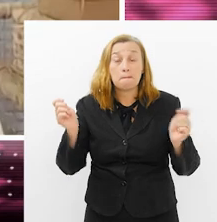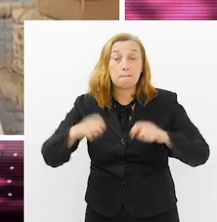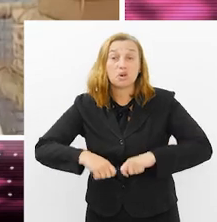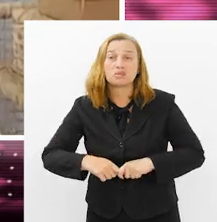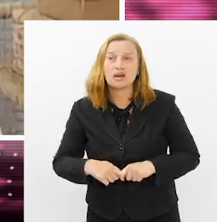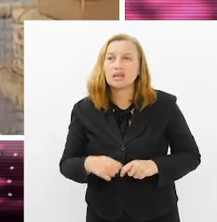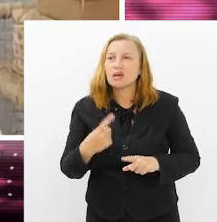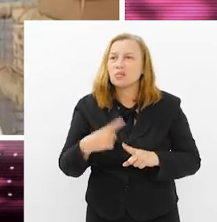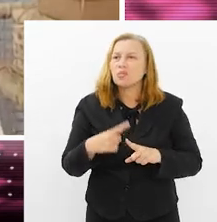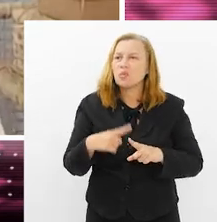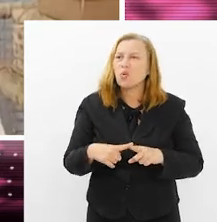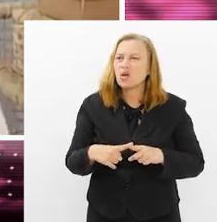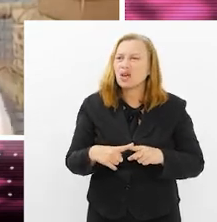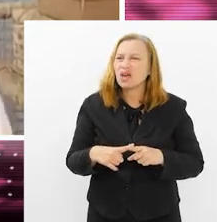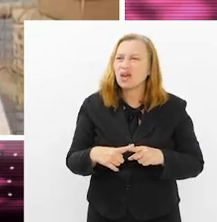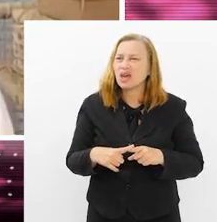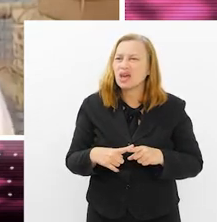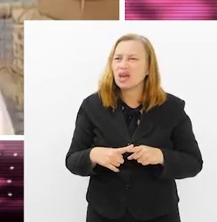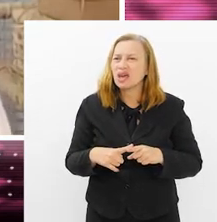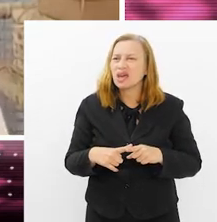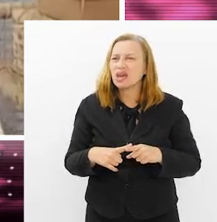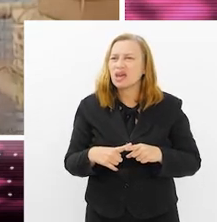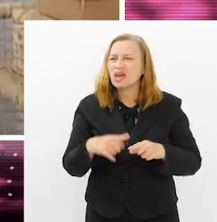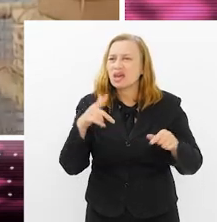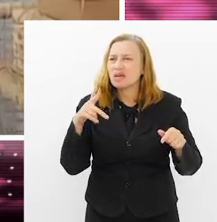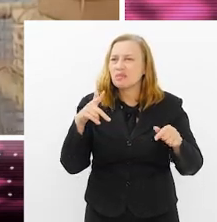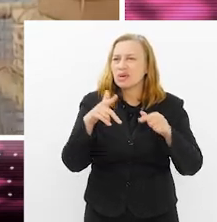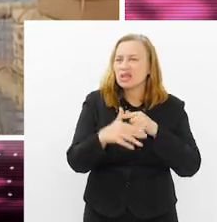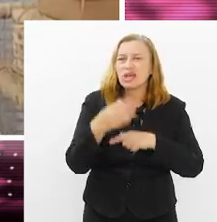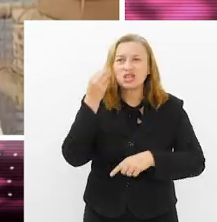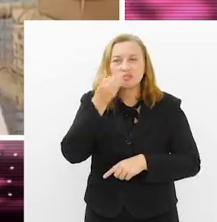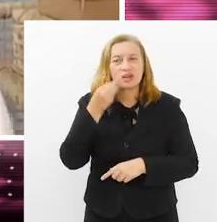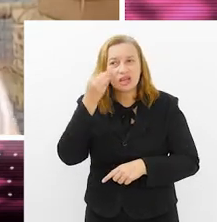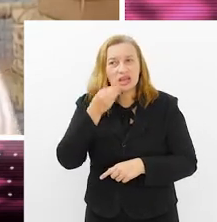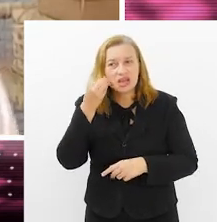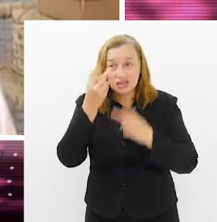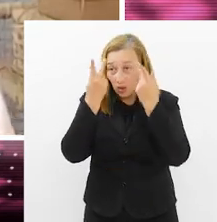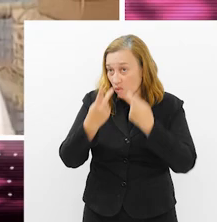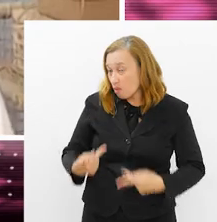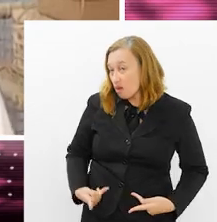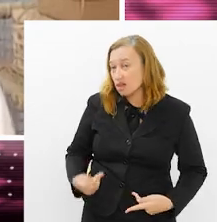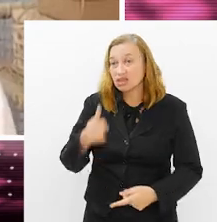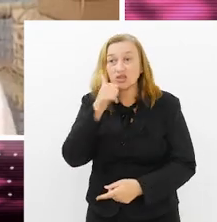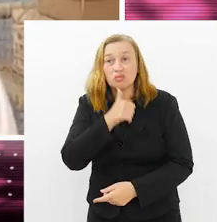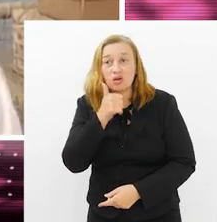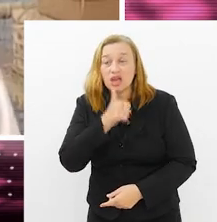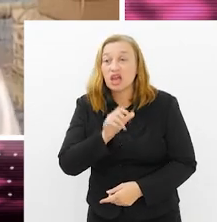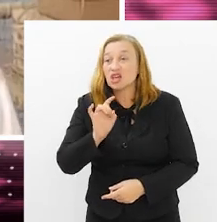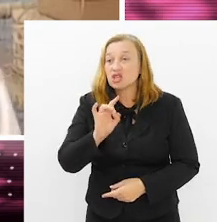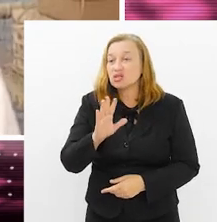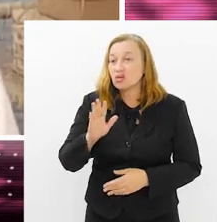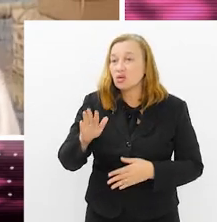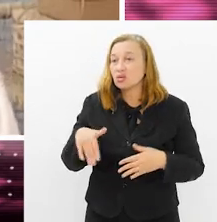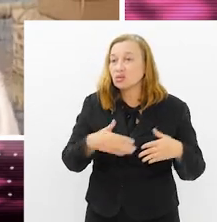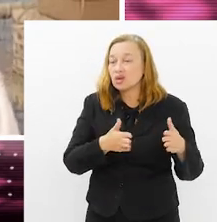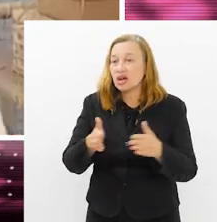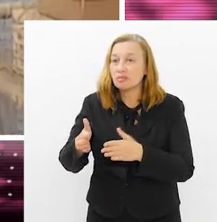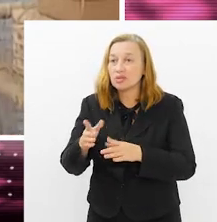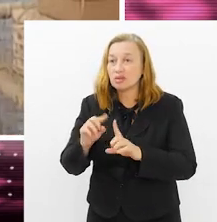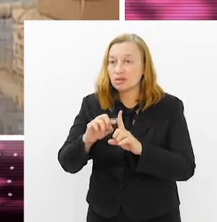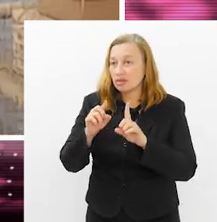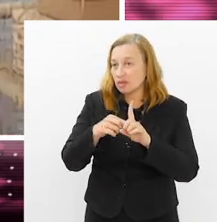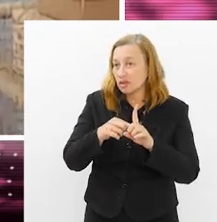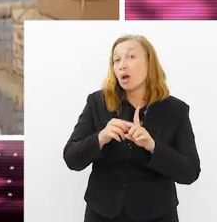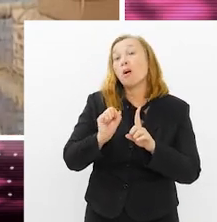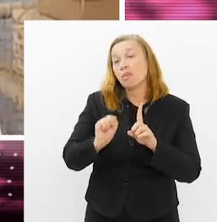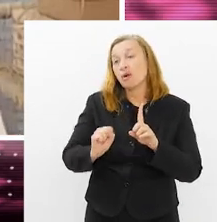vez mais possibilidades. Por que restringir a experiência humana feminina, né, apenas ao